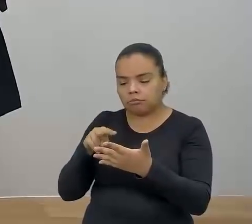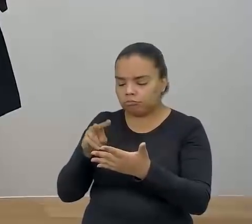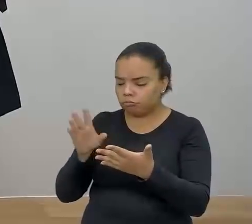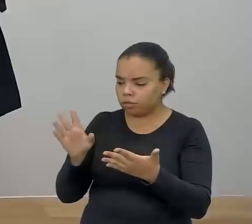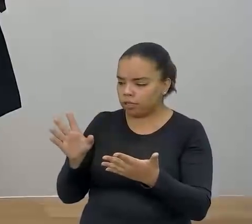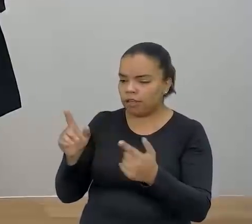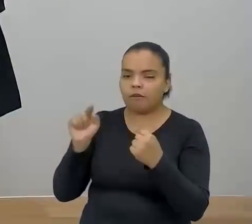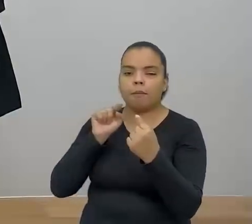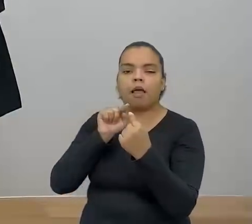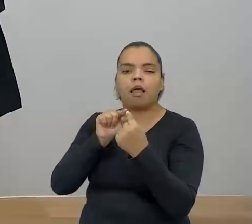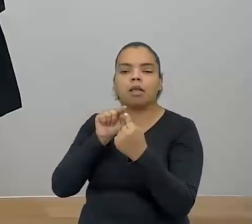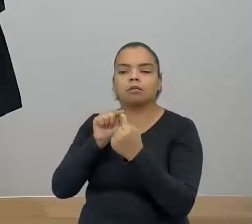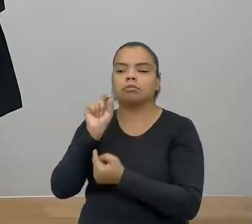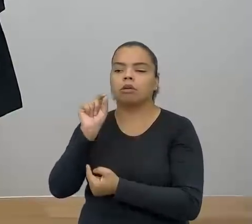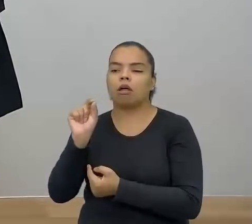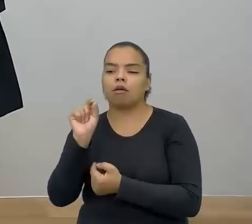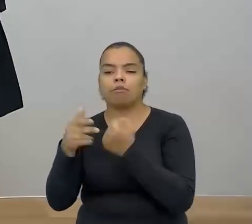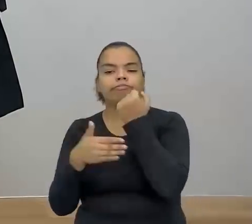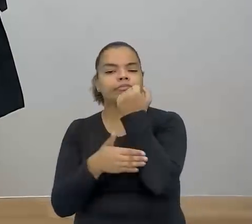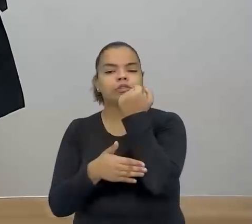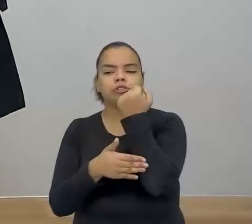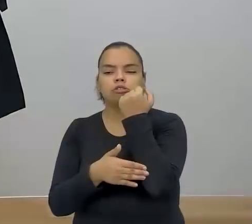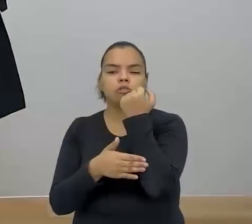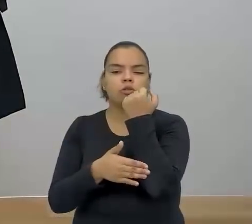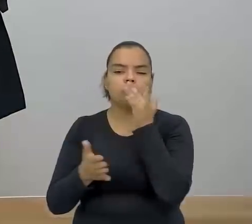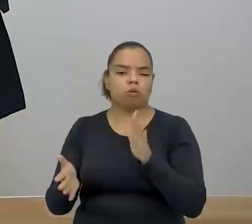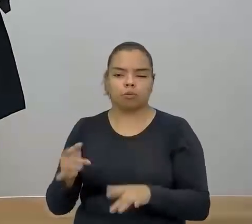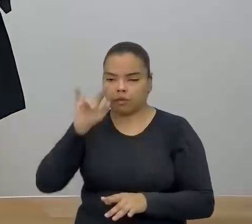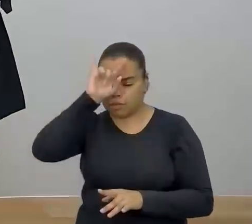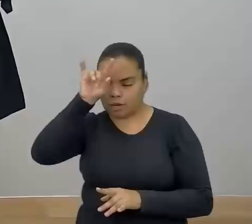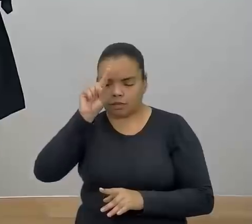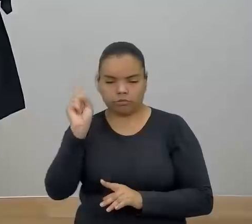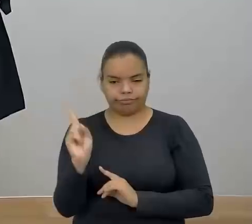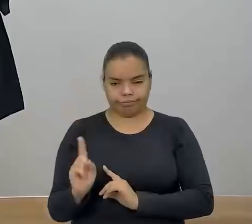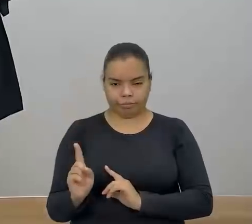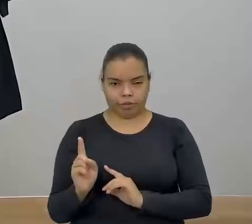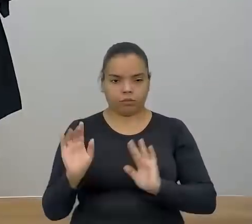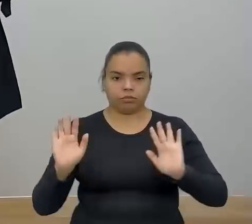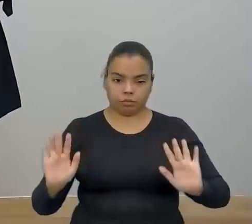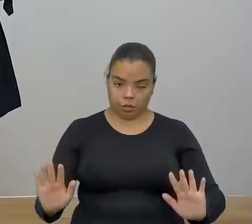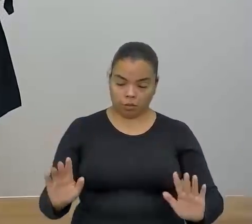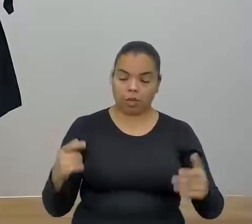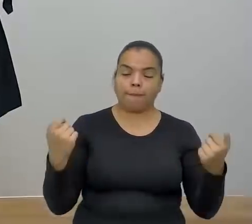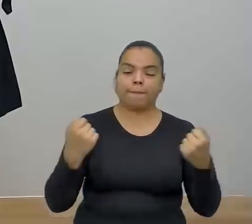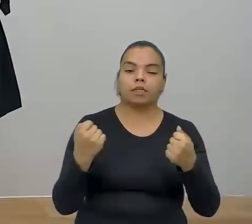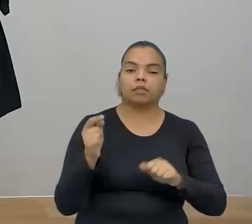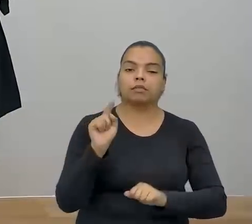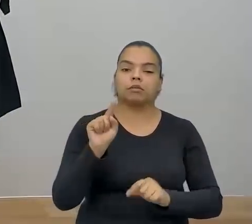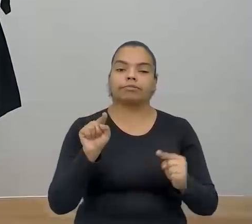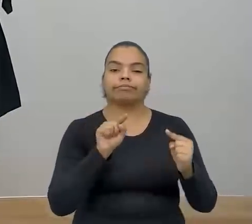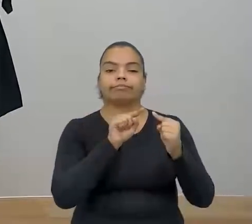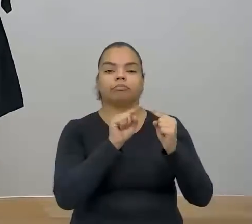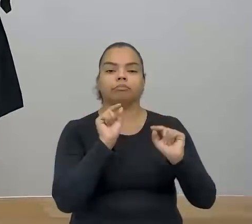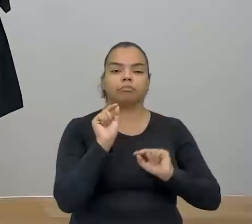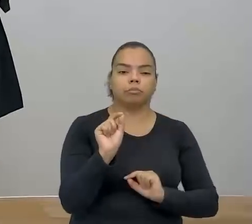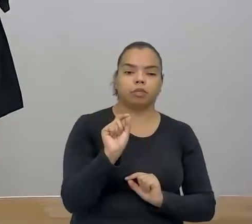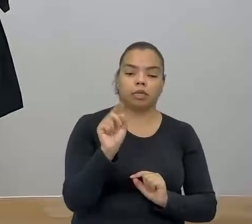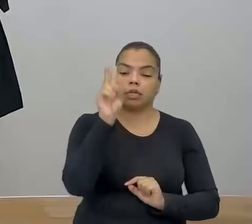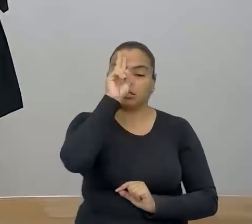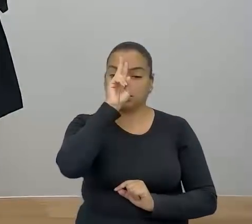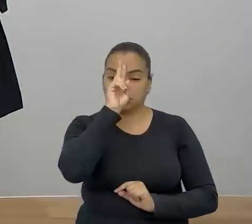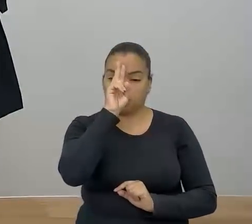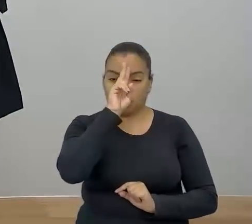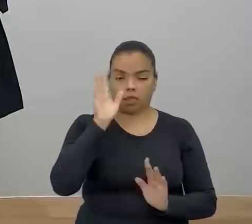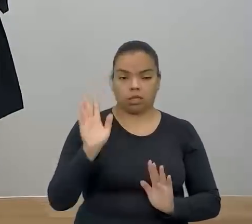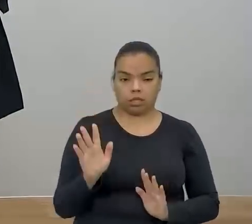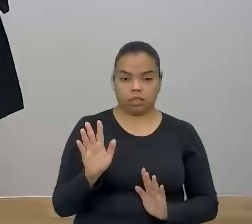relação, mas que não caracterizou-se como uma traição. O que a gente precisa chegar ao consenso dessa história, né, dessa